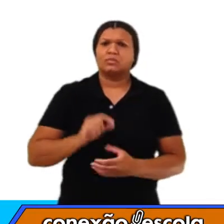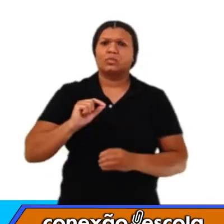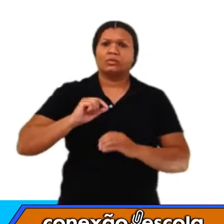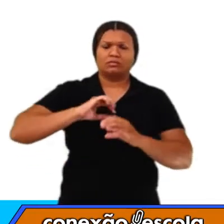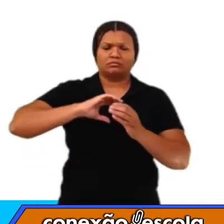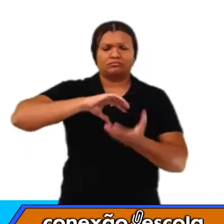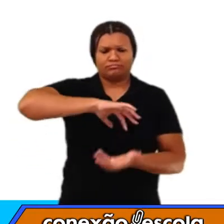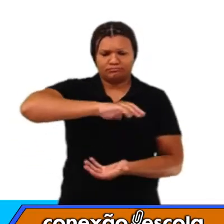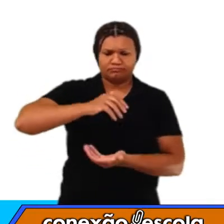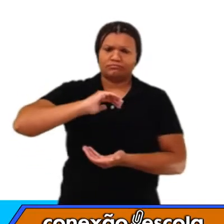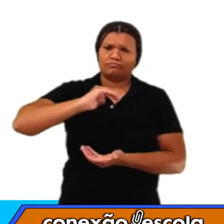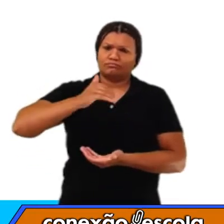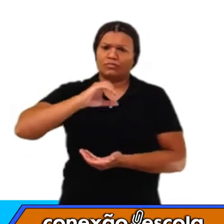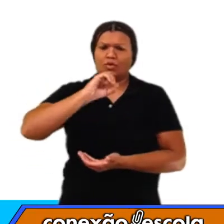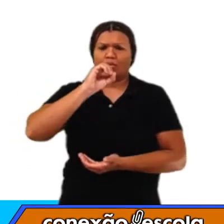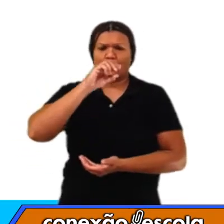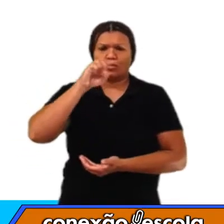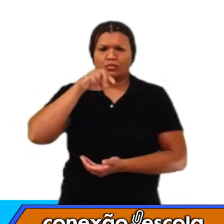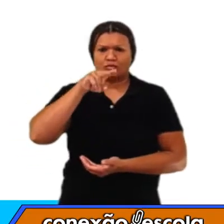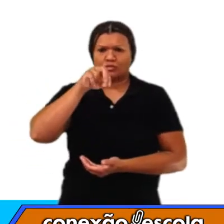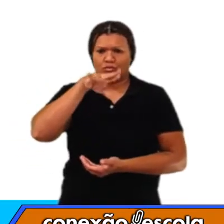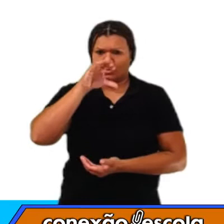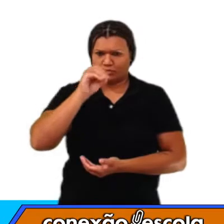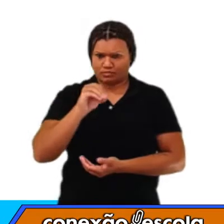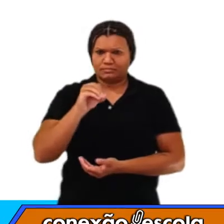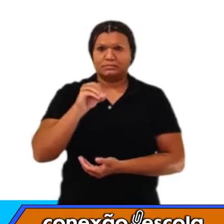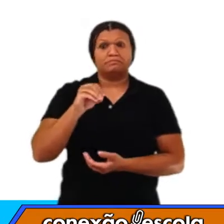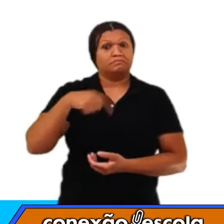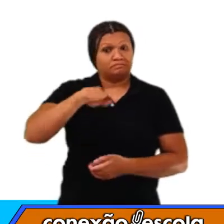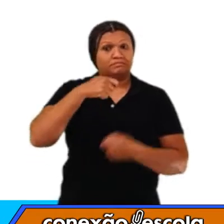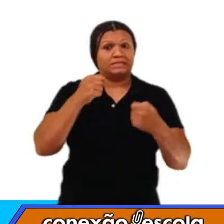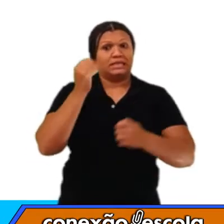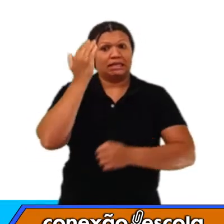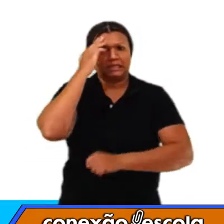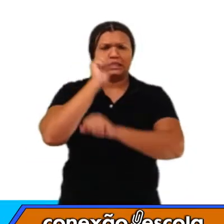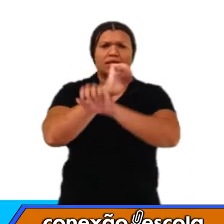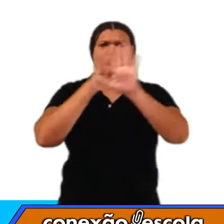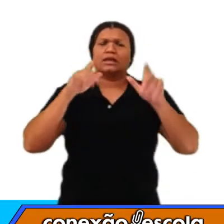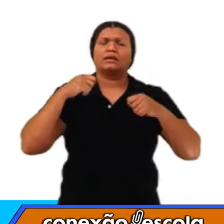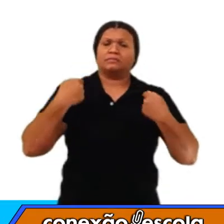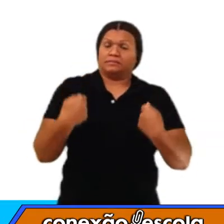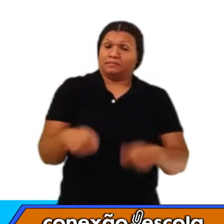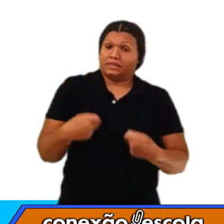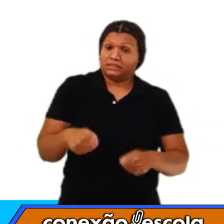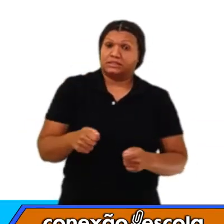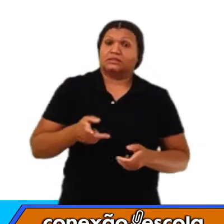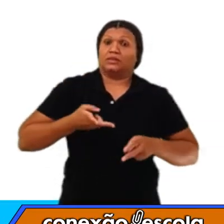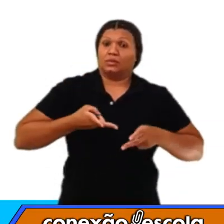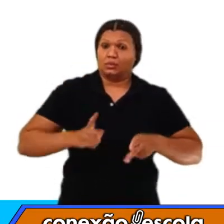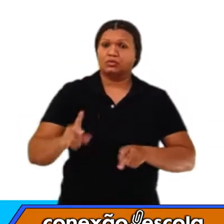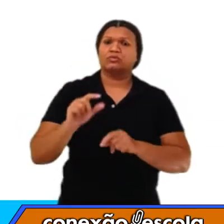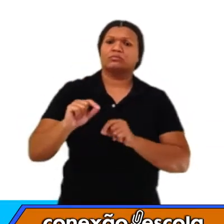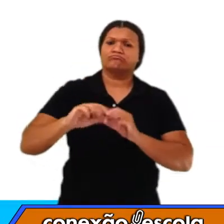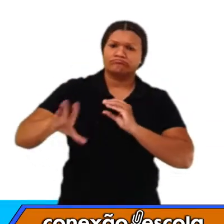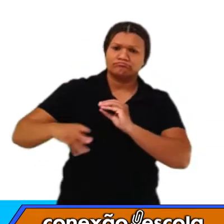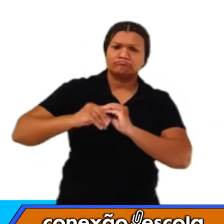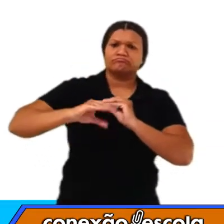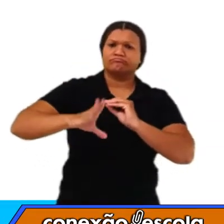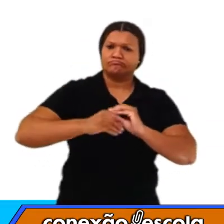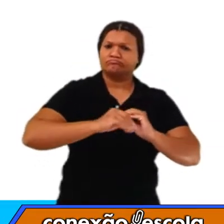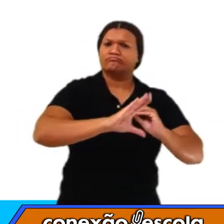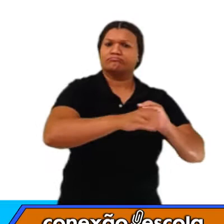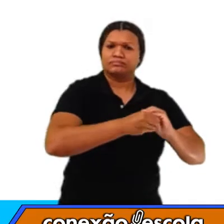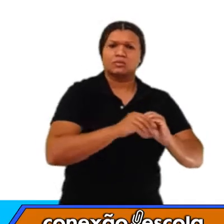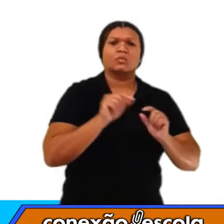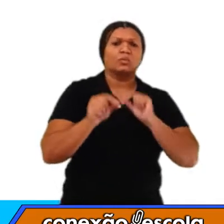vamos precisar entender que é preciso uma manutenção desses elementos culturais, sujeitos